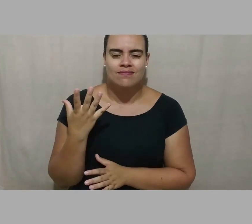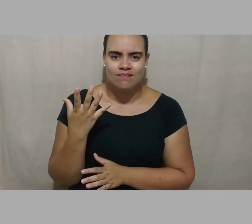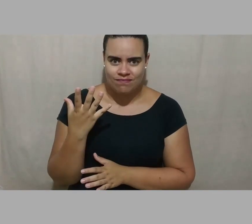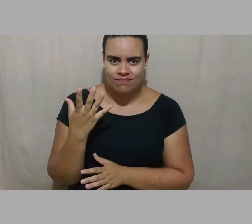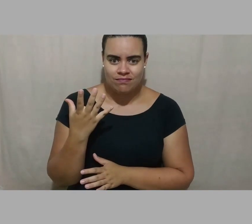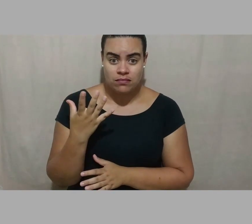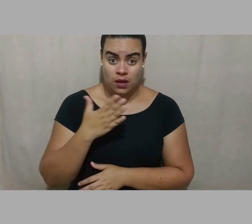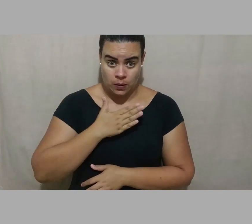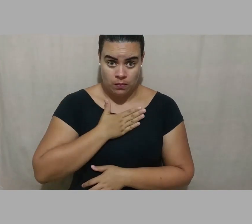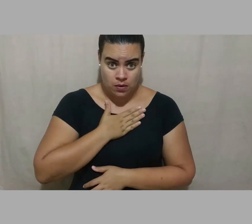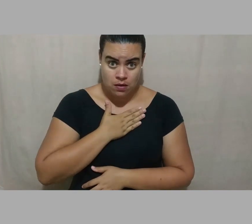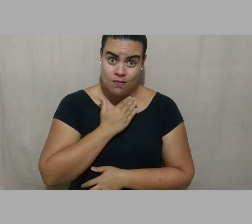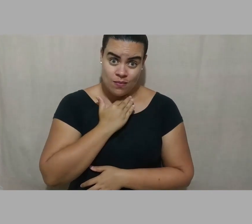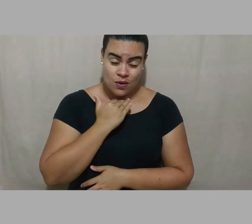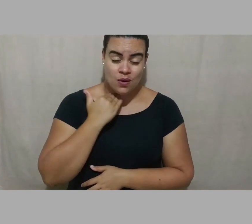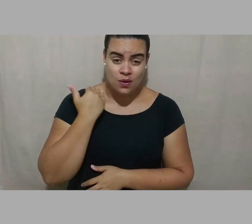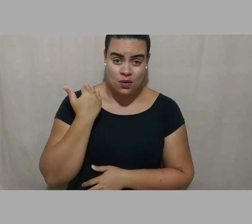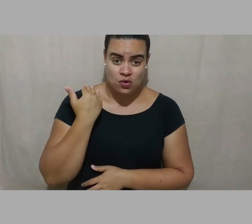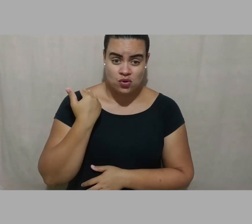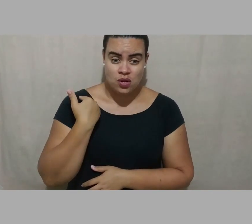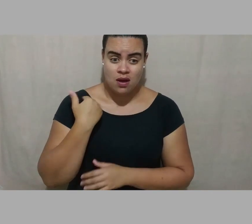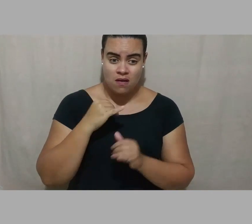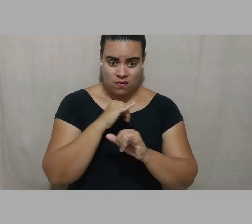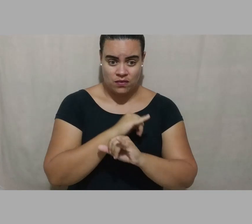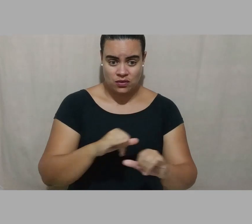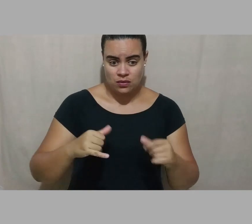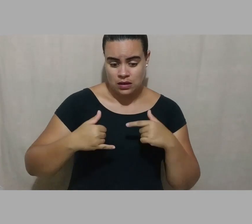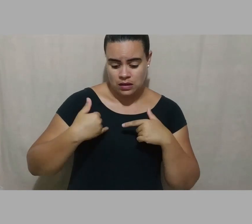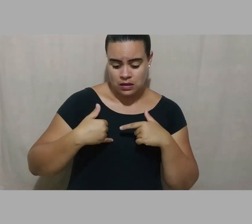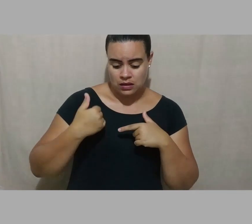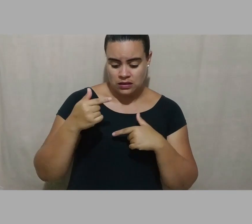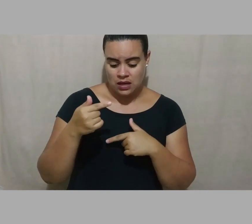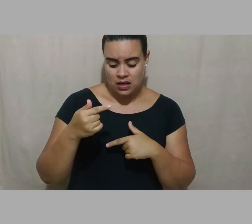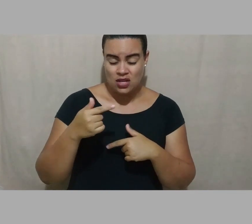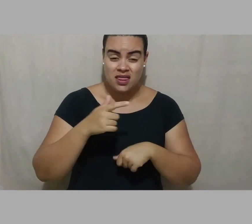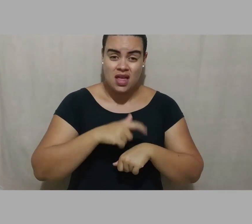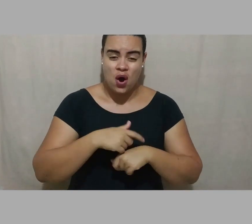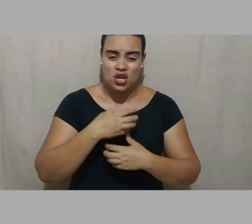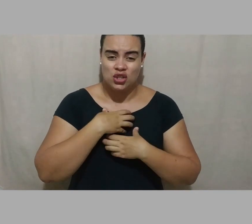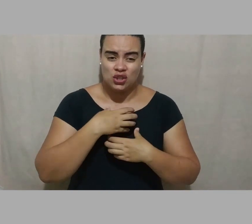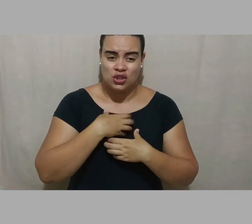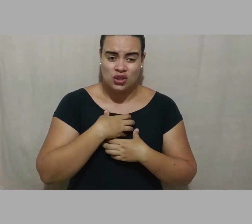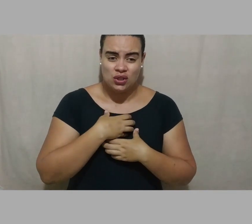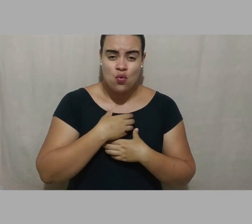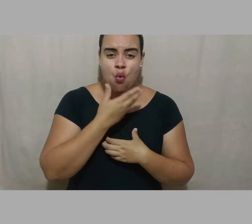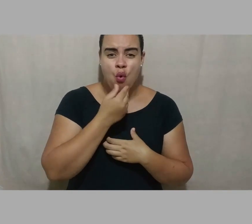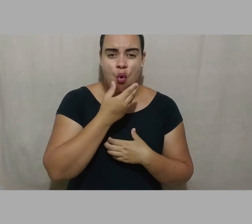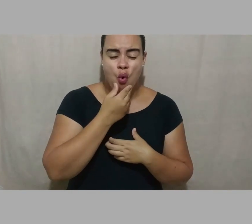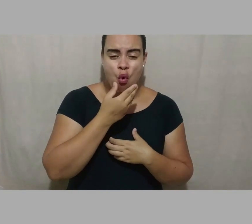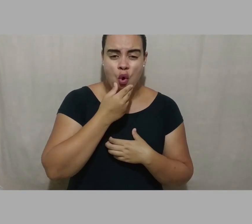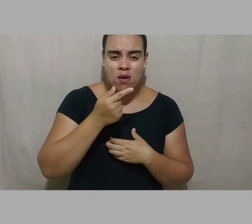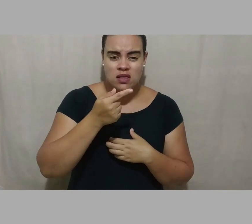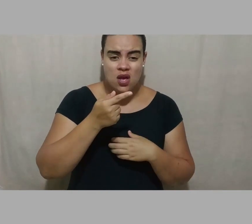muitas vezes. A minha morte havia sido anunciada aos 7 anos de idade, quando eu senti o dedo de um homem